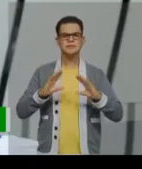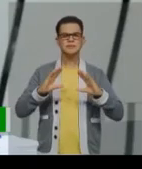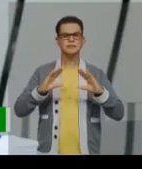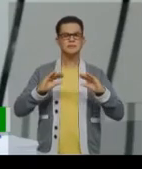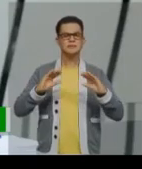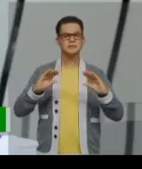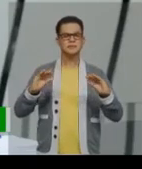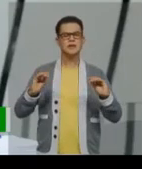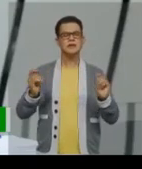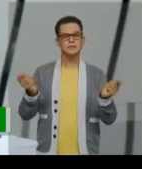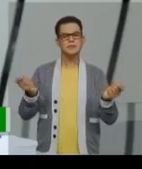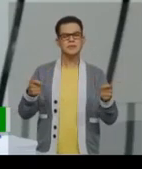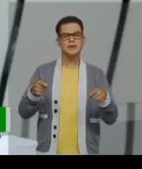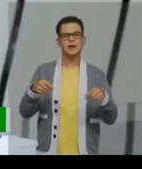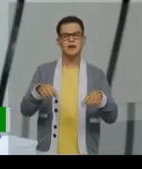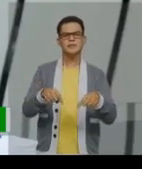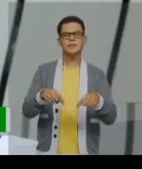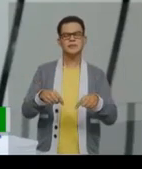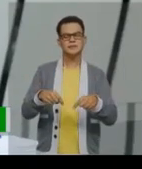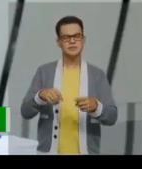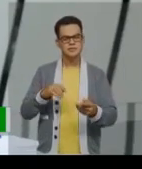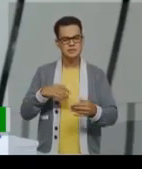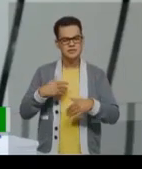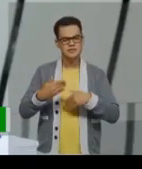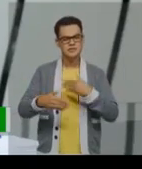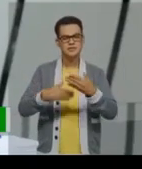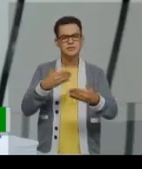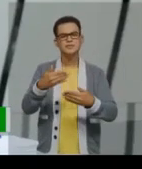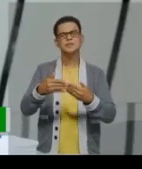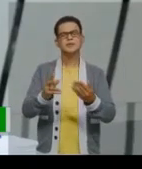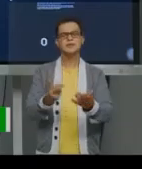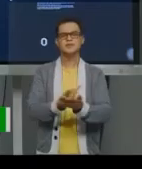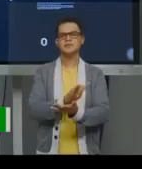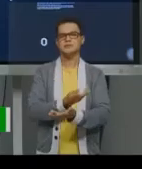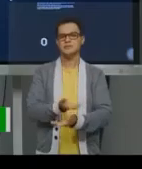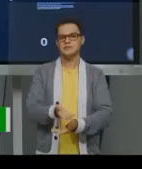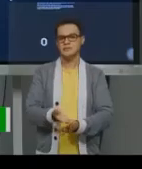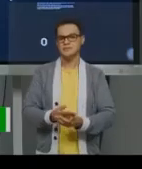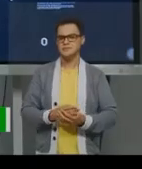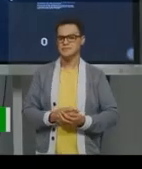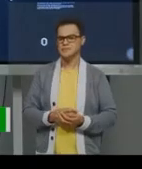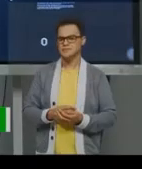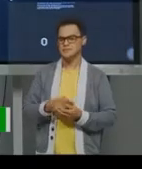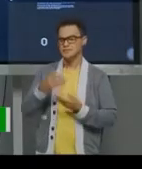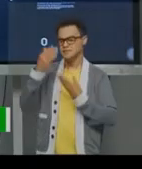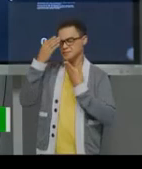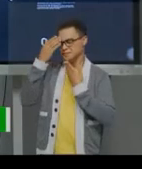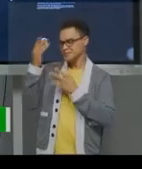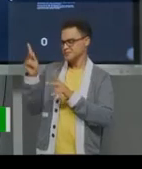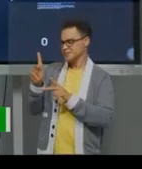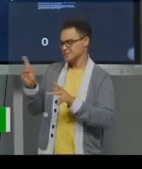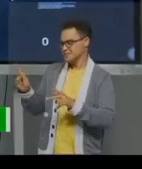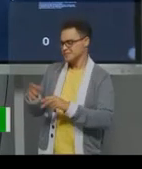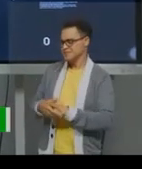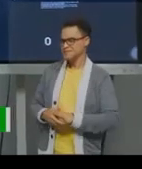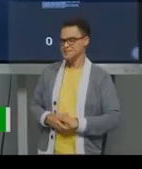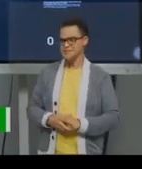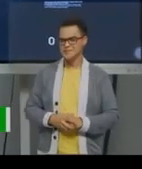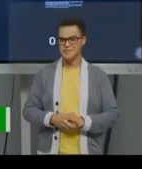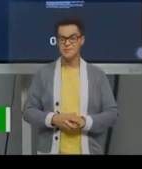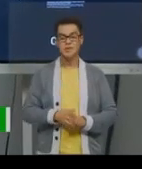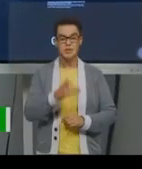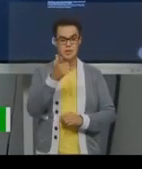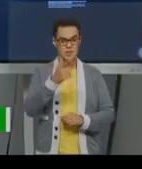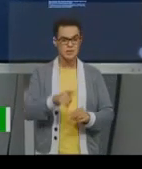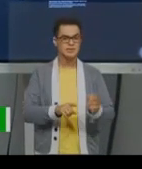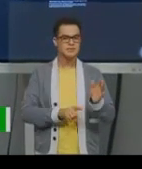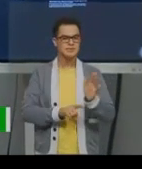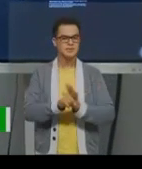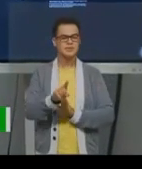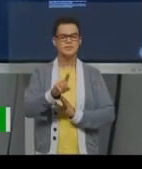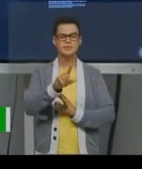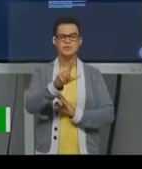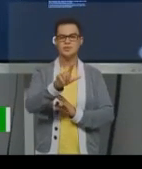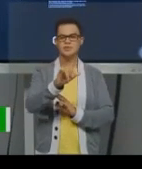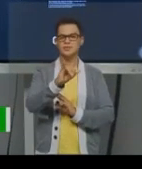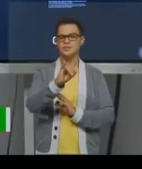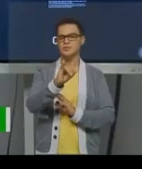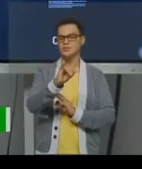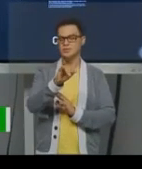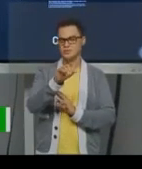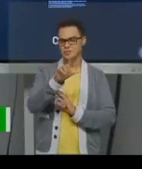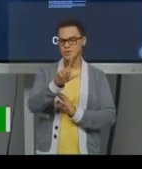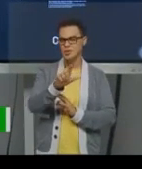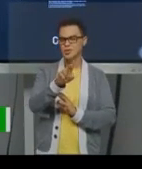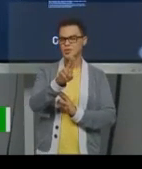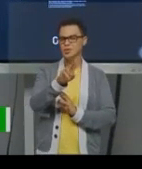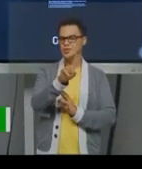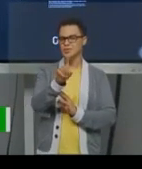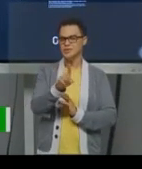esse desenvolvimento industrial aconteça. Obrigada, professora Viviane. A nossa próxima dúvida é do Luiz Fernando,